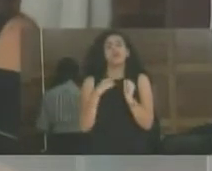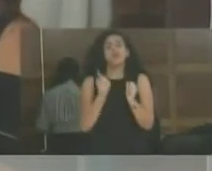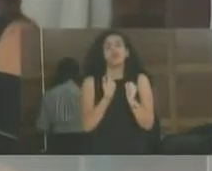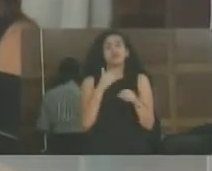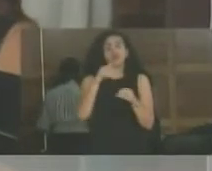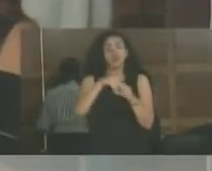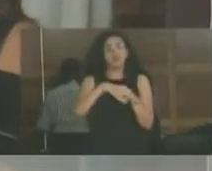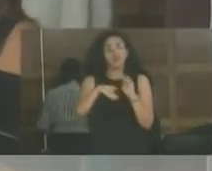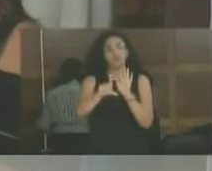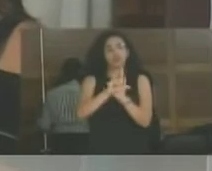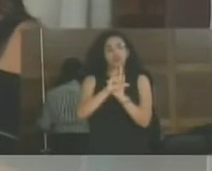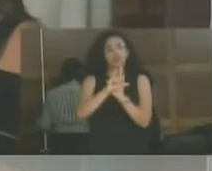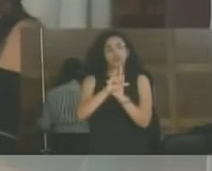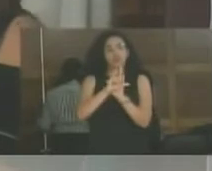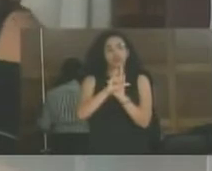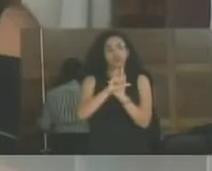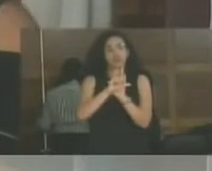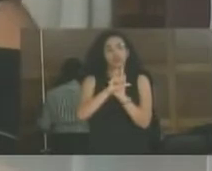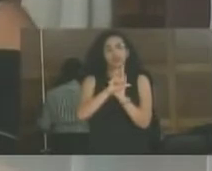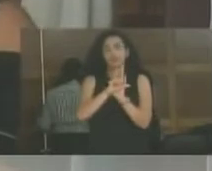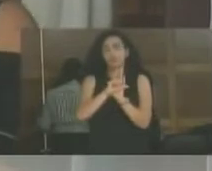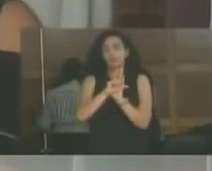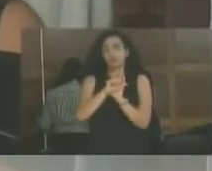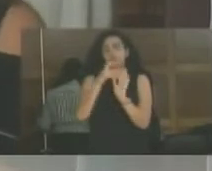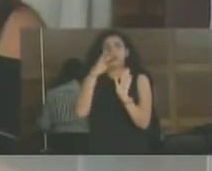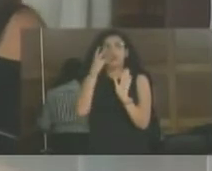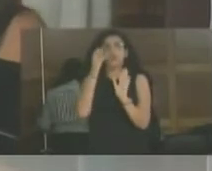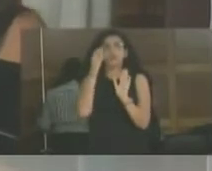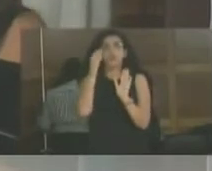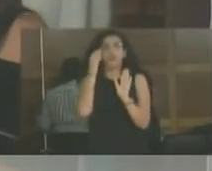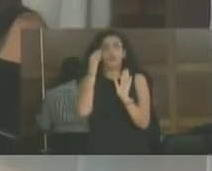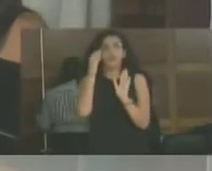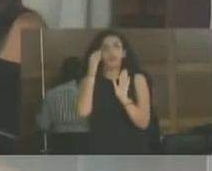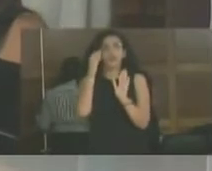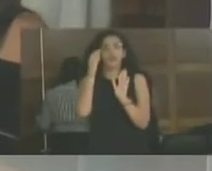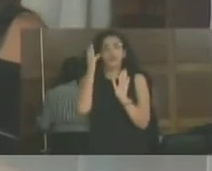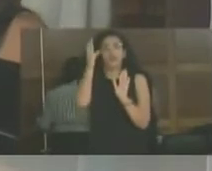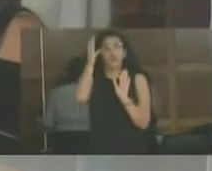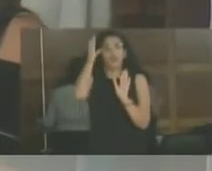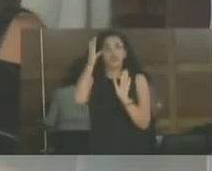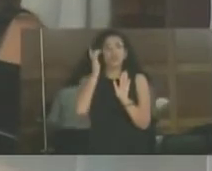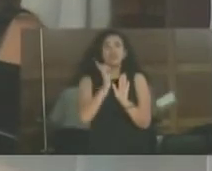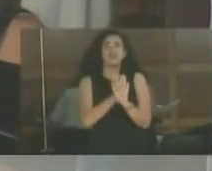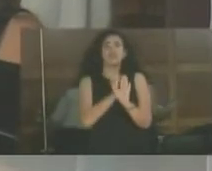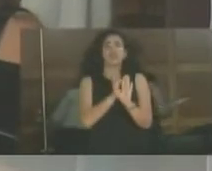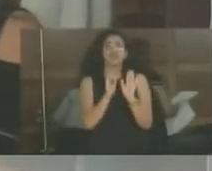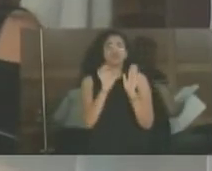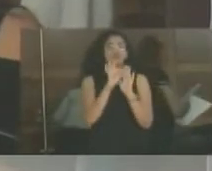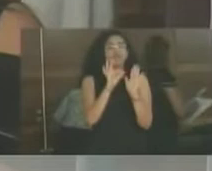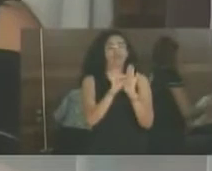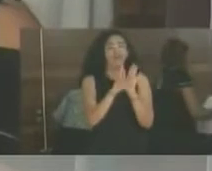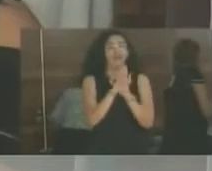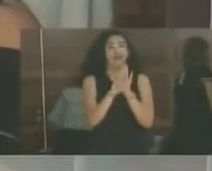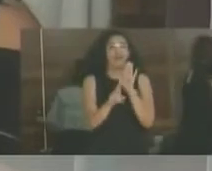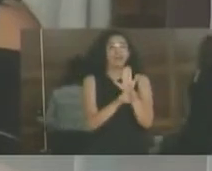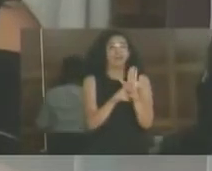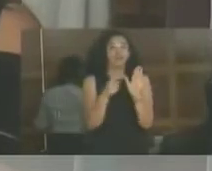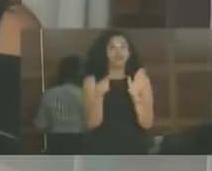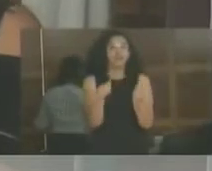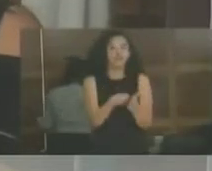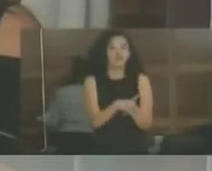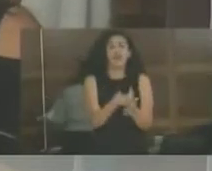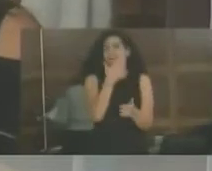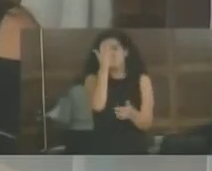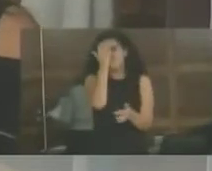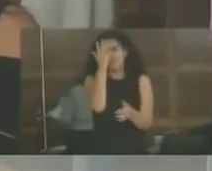aqui, encabeçada até mesmo pelo vereador Claudinho, e entre elas tinha alguns requisitos para serem cumpridos, né? Então é muito fácil trazer a